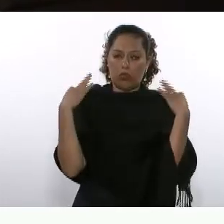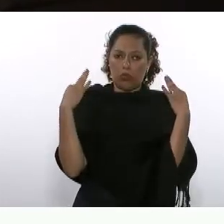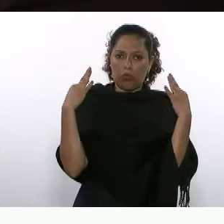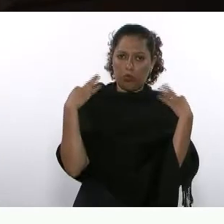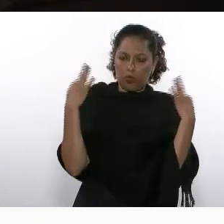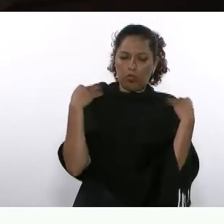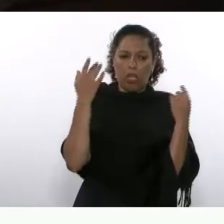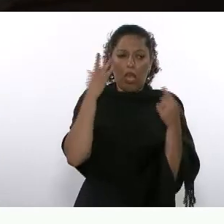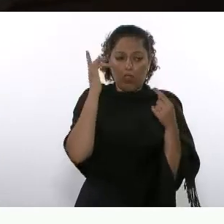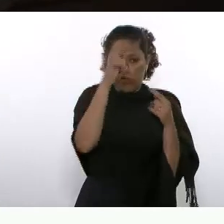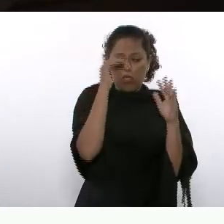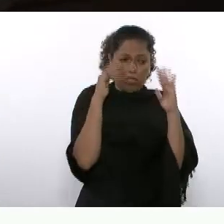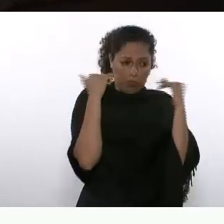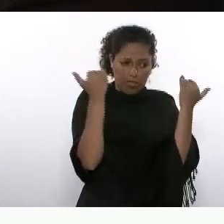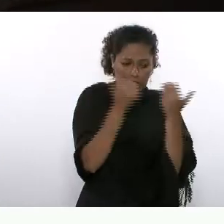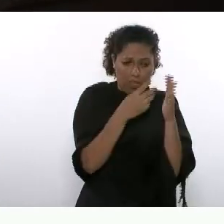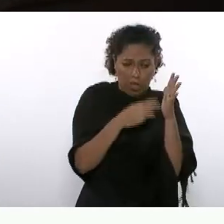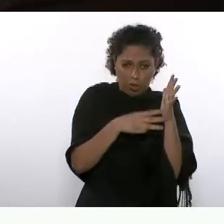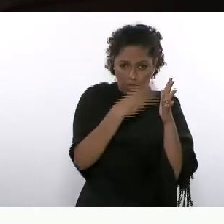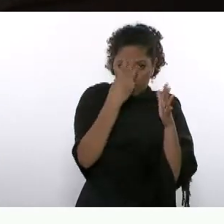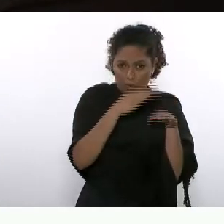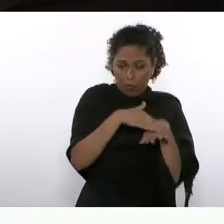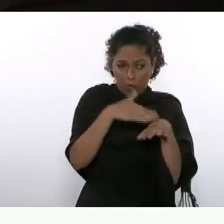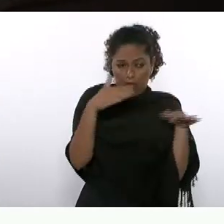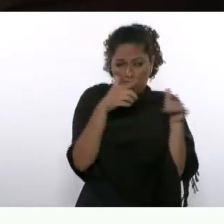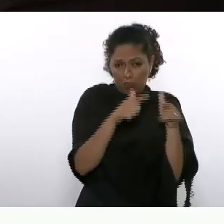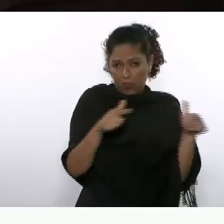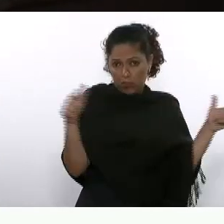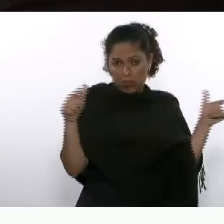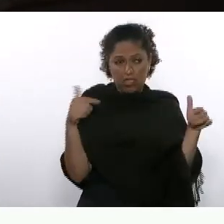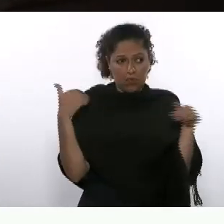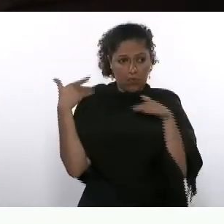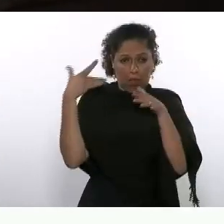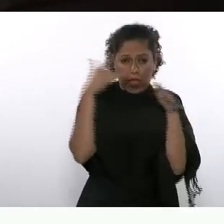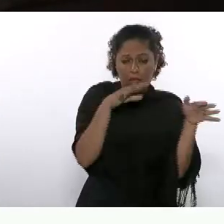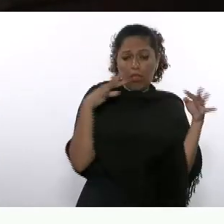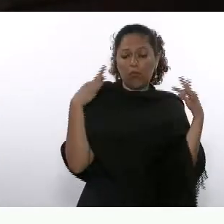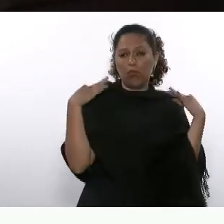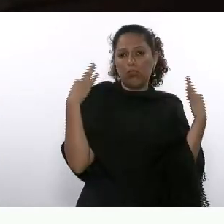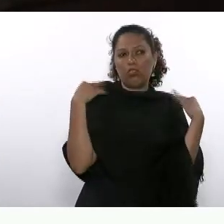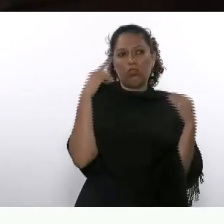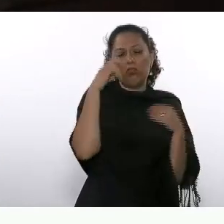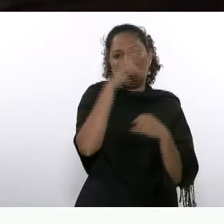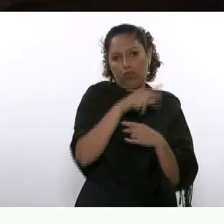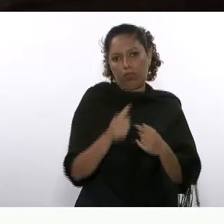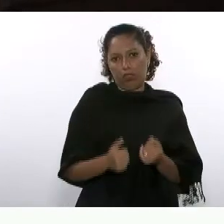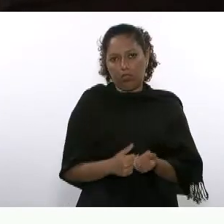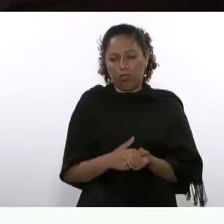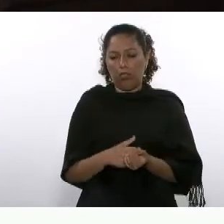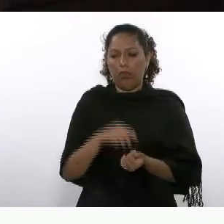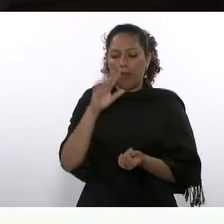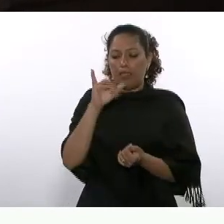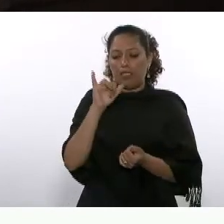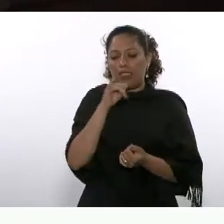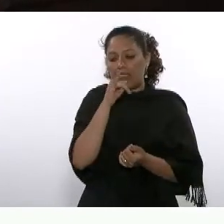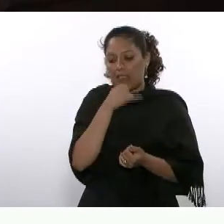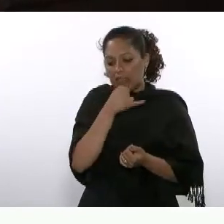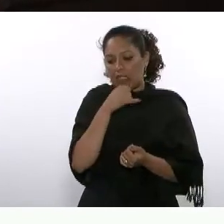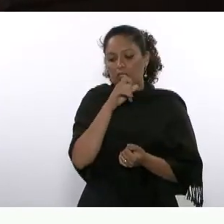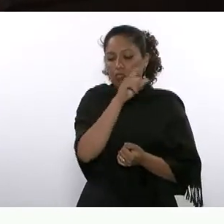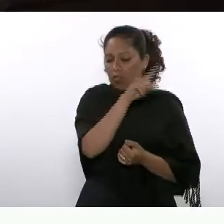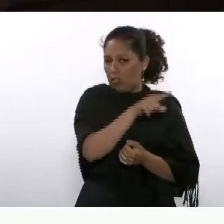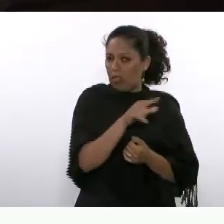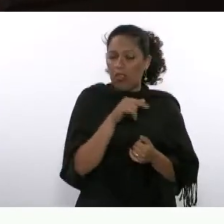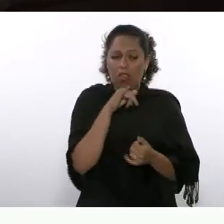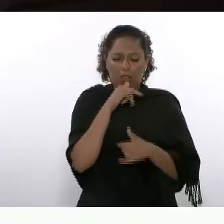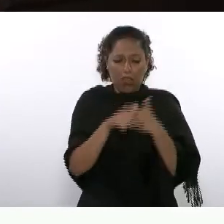grande atrativo de turistas aqui na cidade do Rio de Janeiro. E, infelizmente, funciona muito aquém,